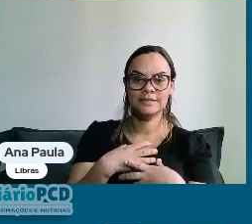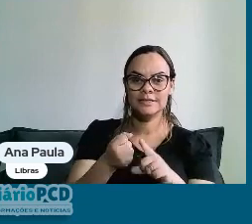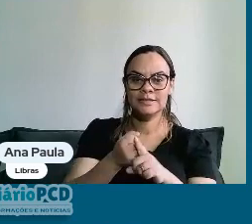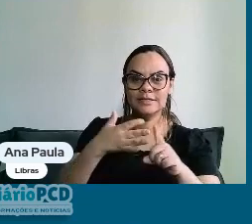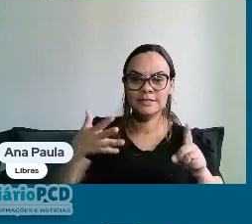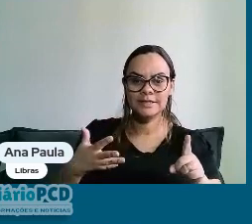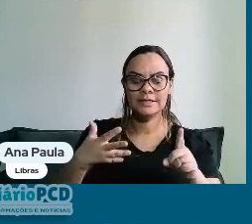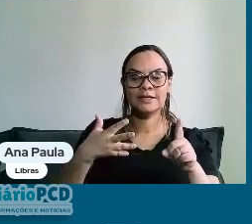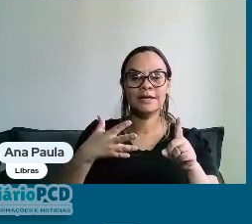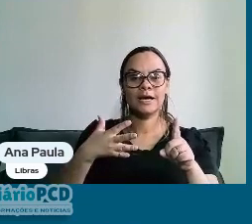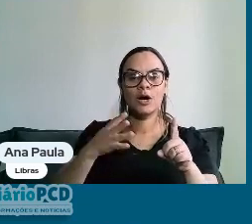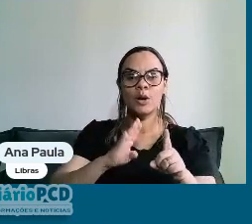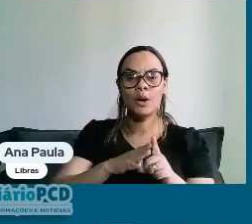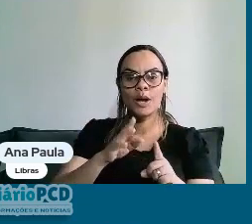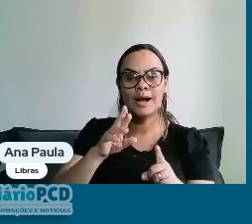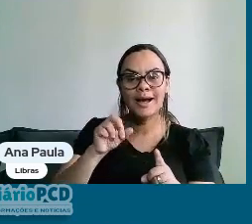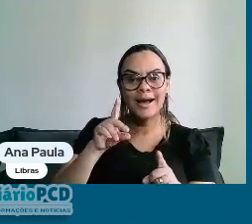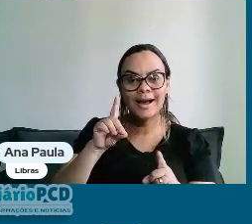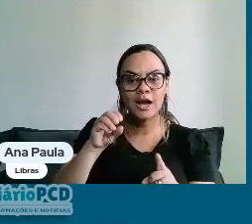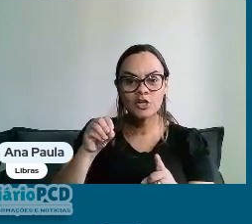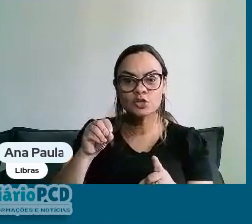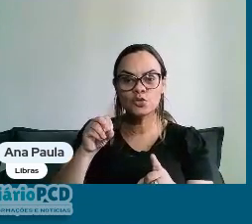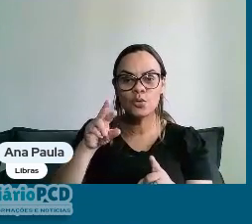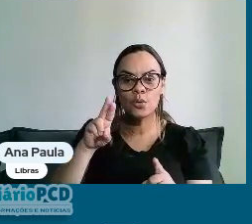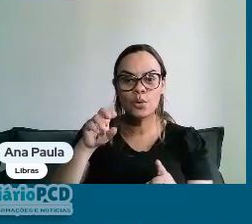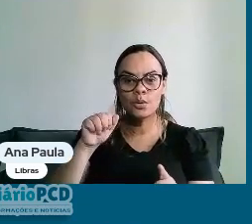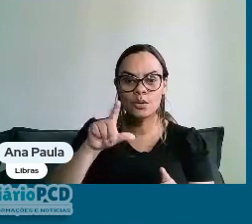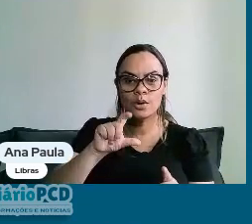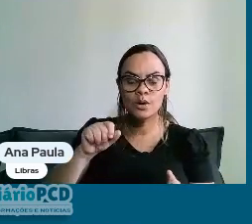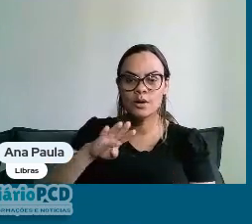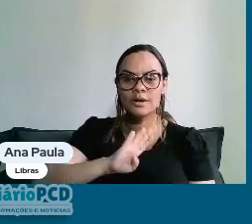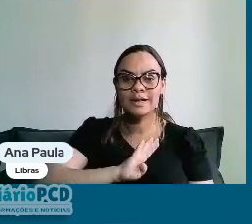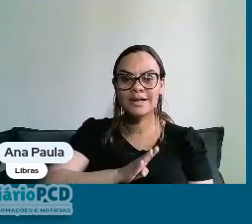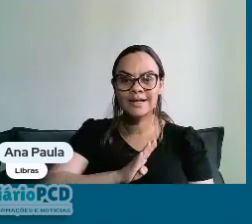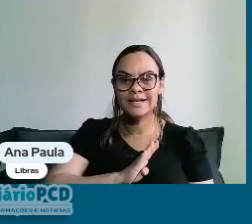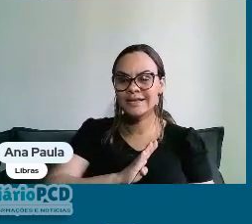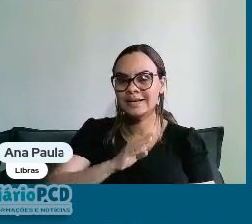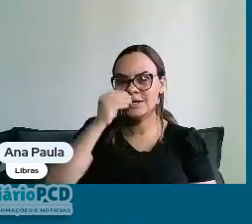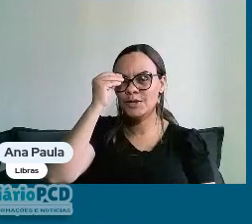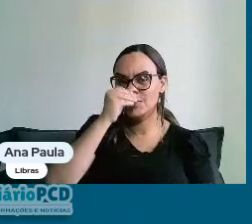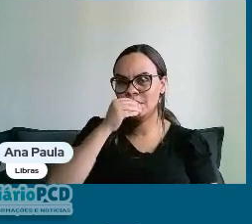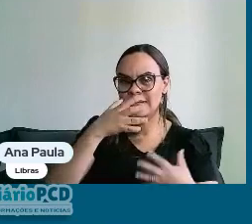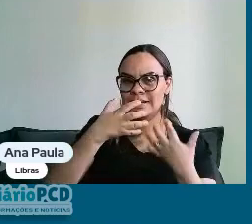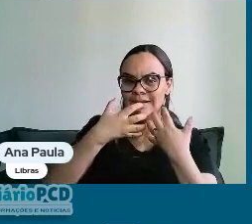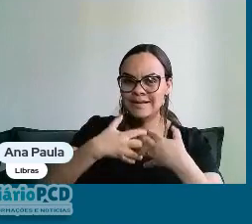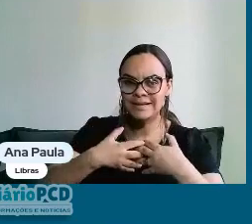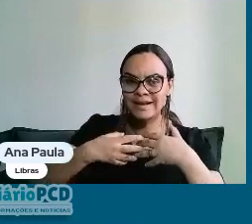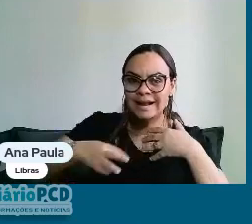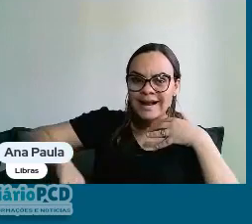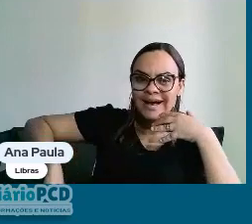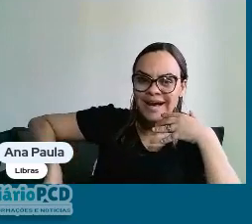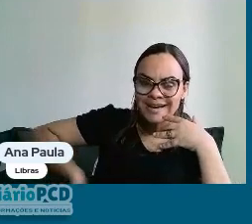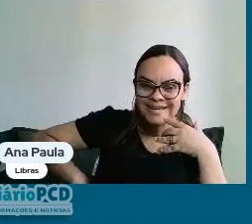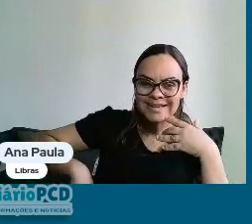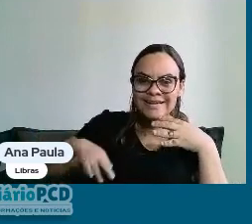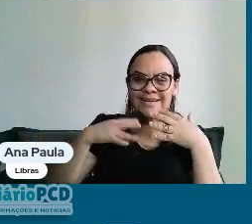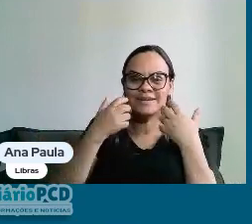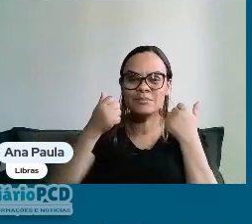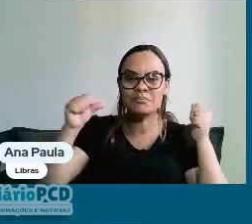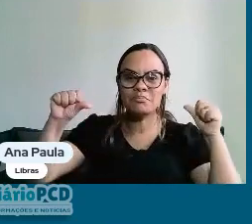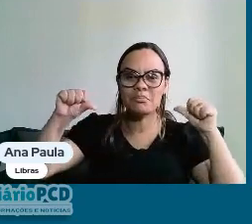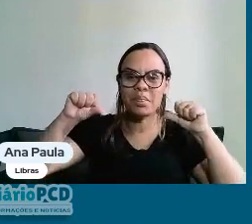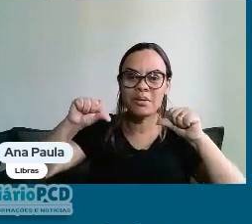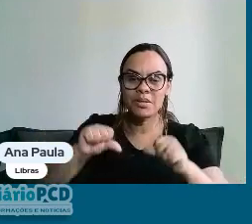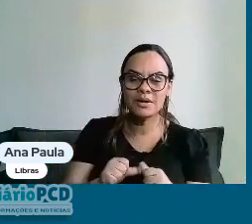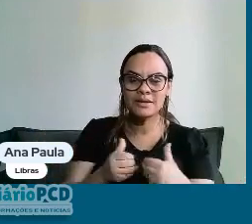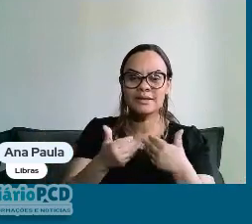cardiorrenal. O que é síndrome cardiorrenal? É quando o coração, quando ele passa a não funcionar direito, ele começa a afetar o rim também, né? Então, a gente